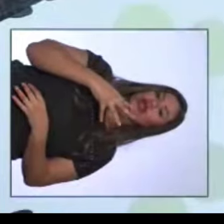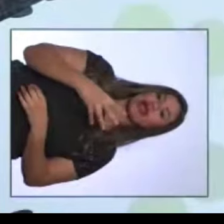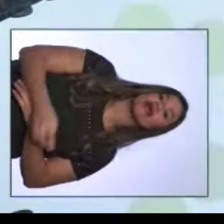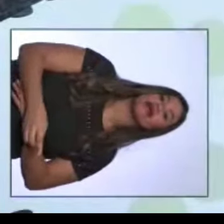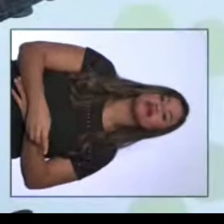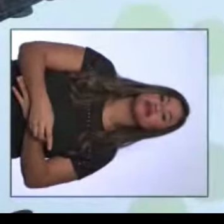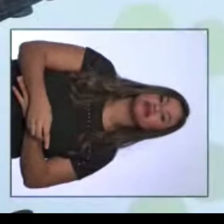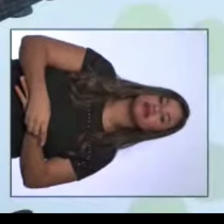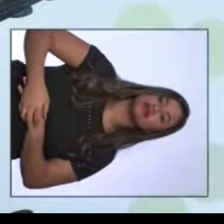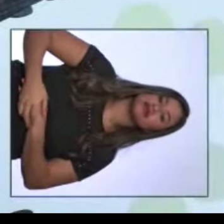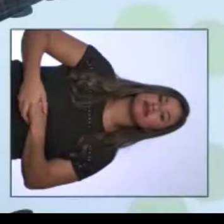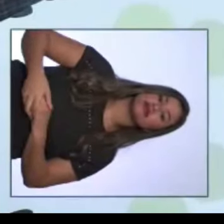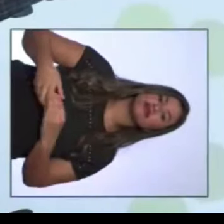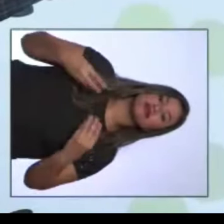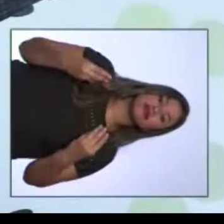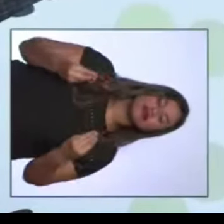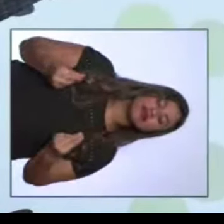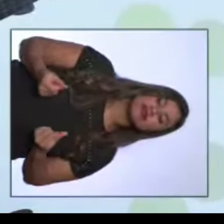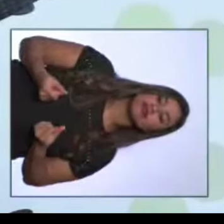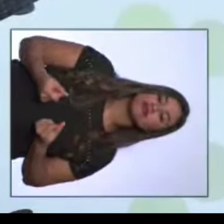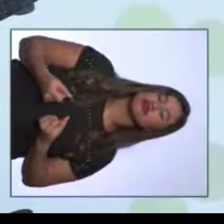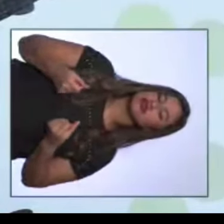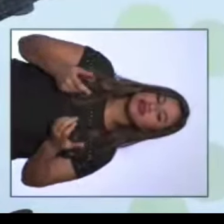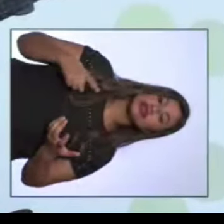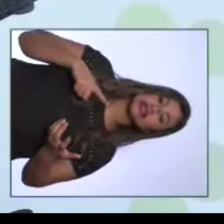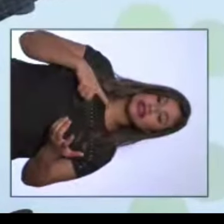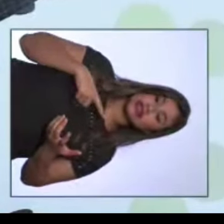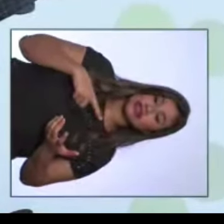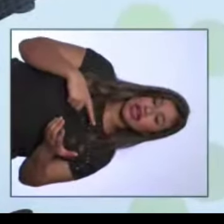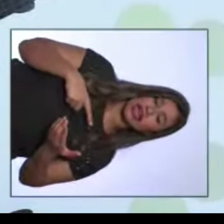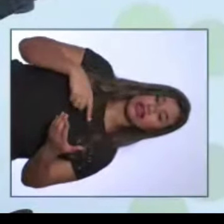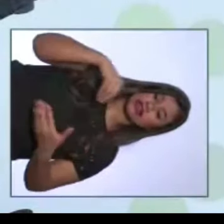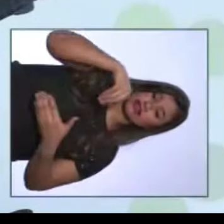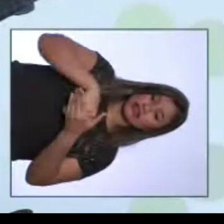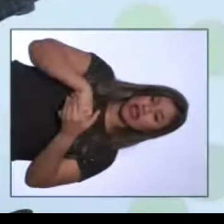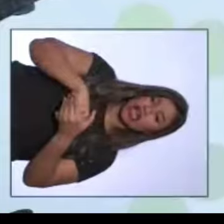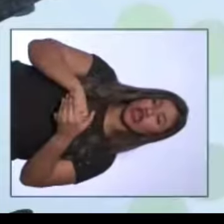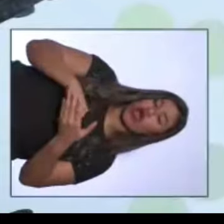trabalho de fontes